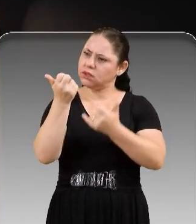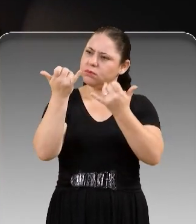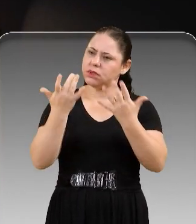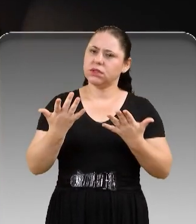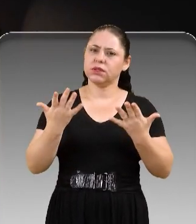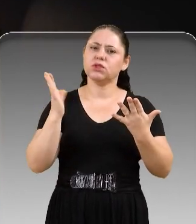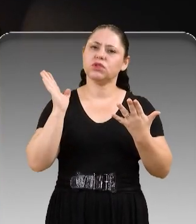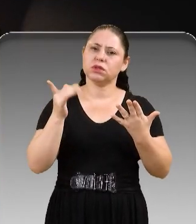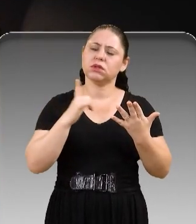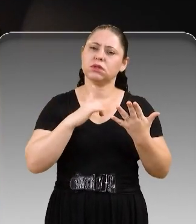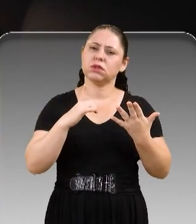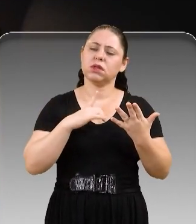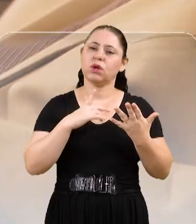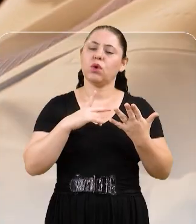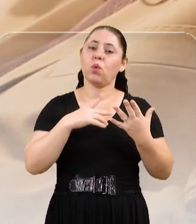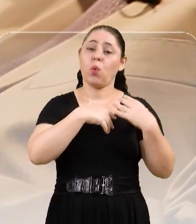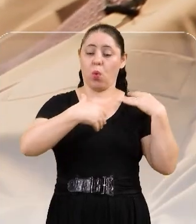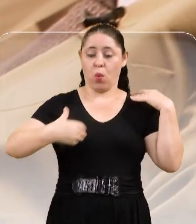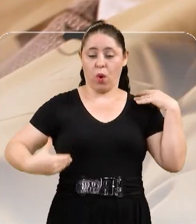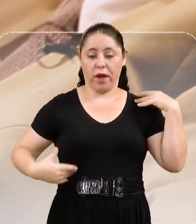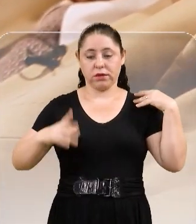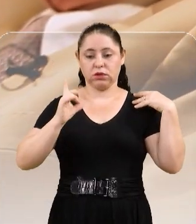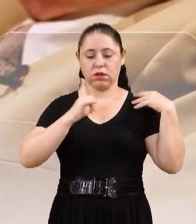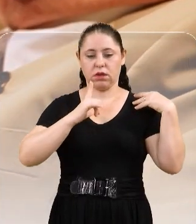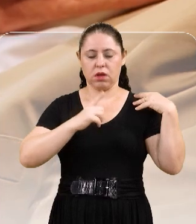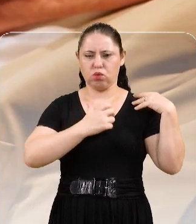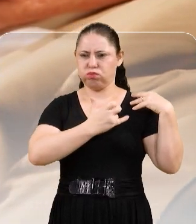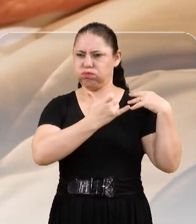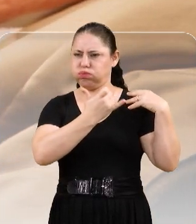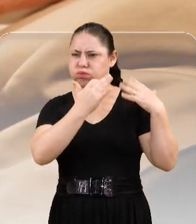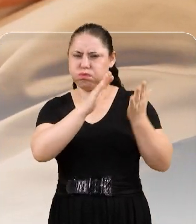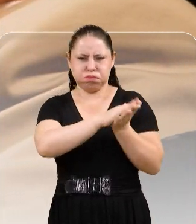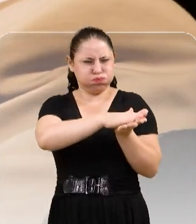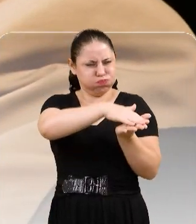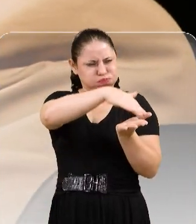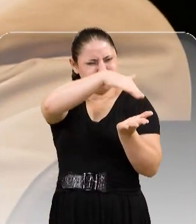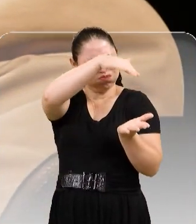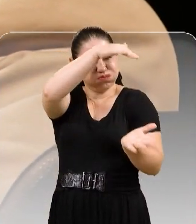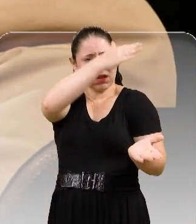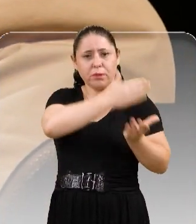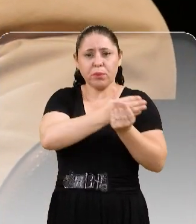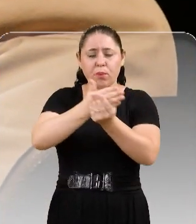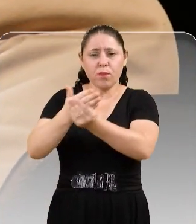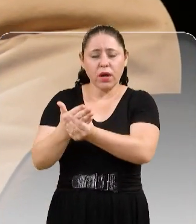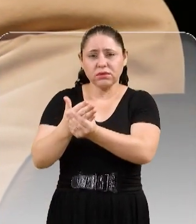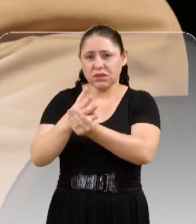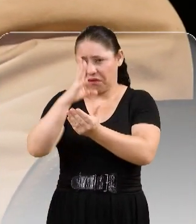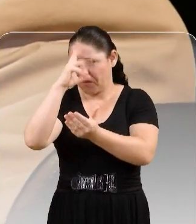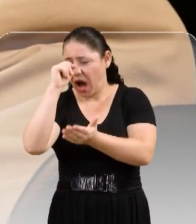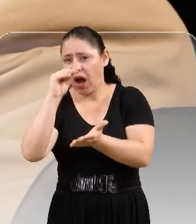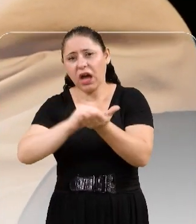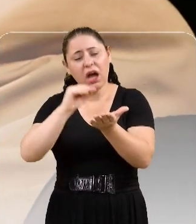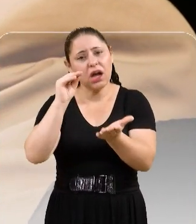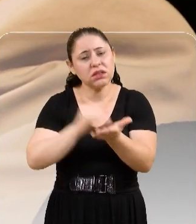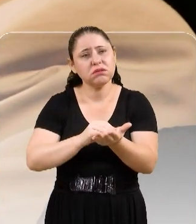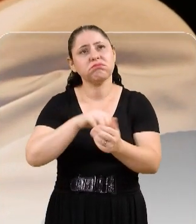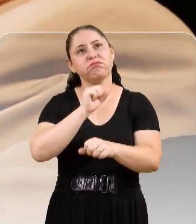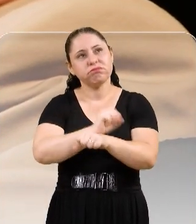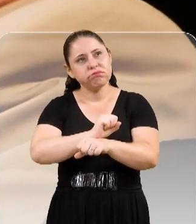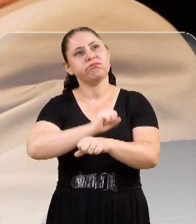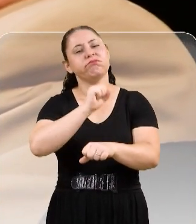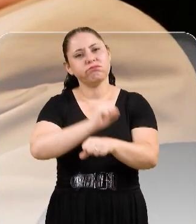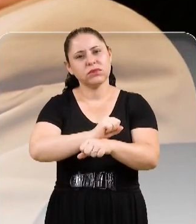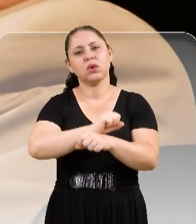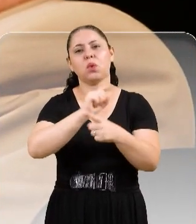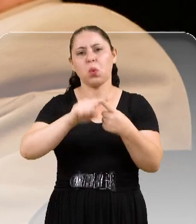falei na posse, nós temos um volume de processos sem decisão, à